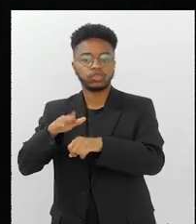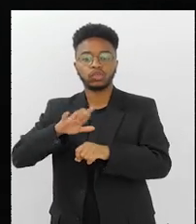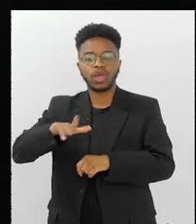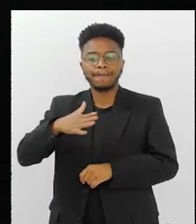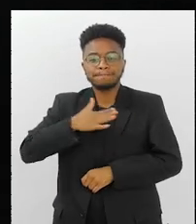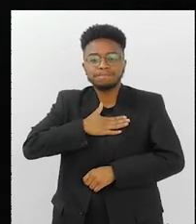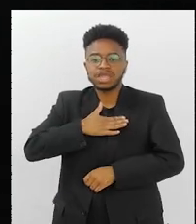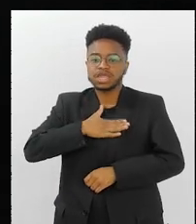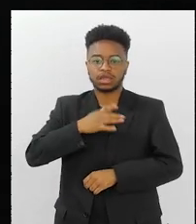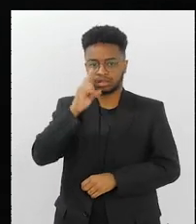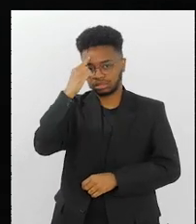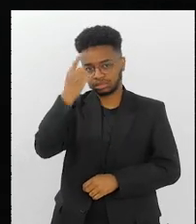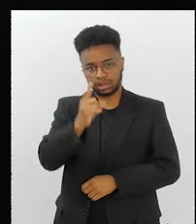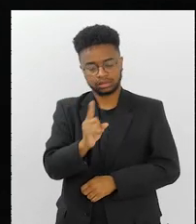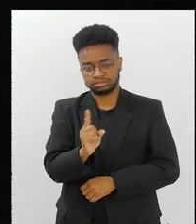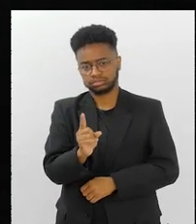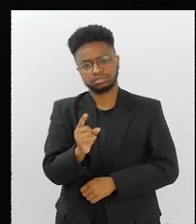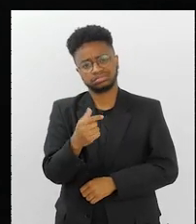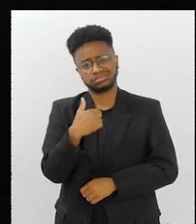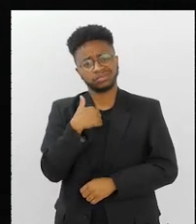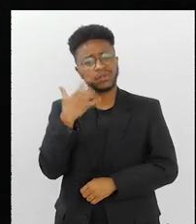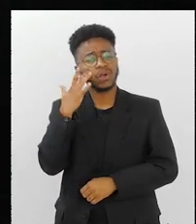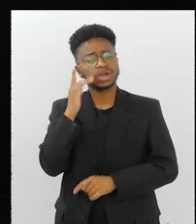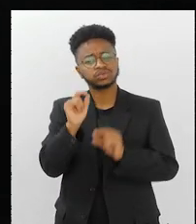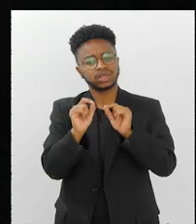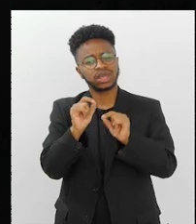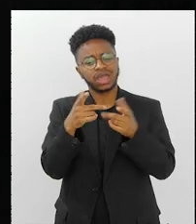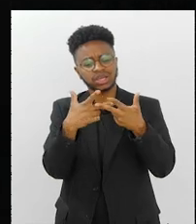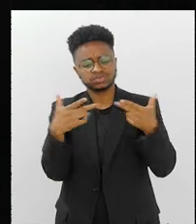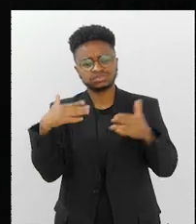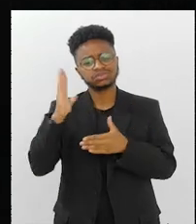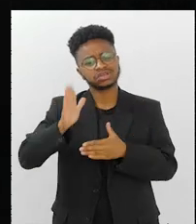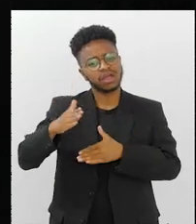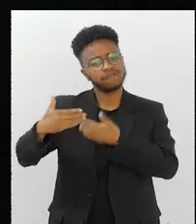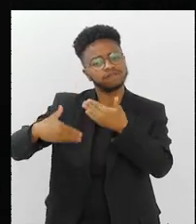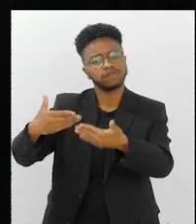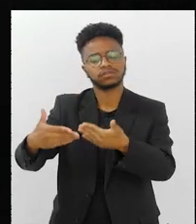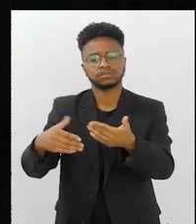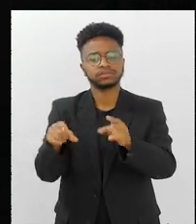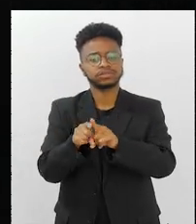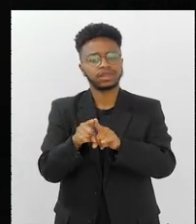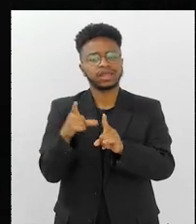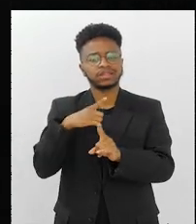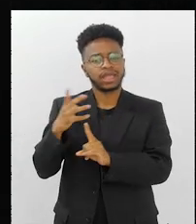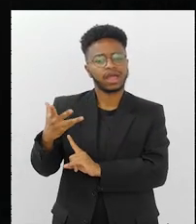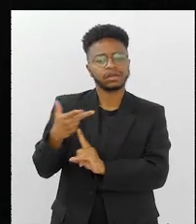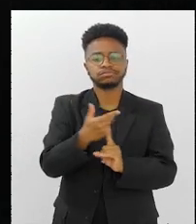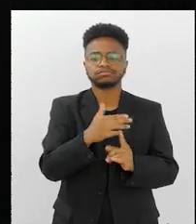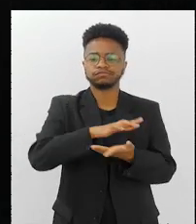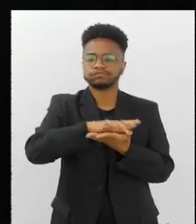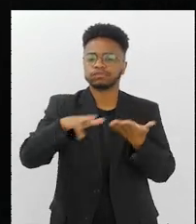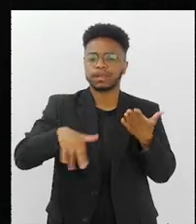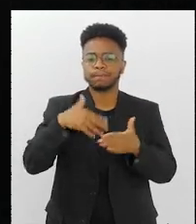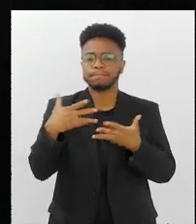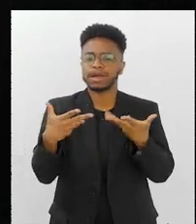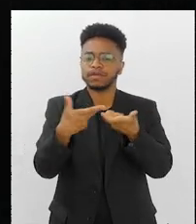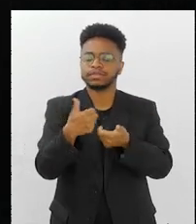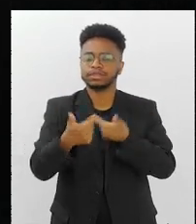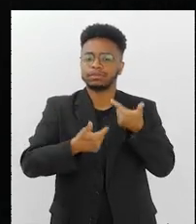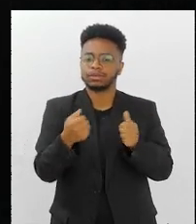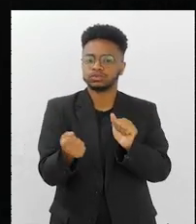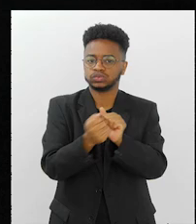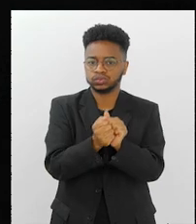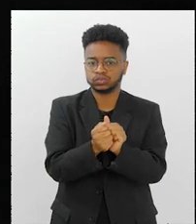uma ideia né Eu acho que as coisas evoluíram tanto que eu acho que as pessoas são tantos artistas maravilhosos que trabalham no